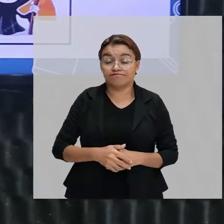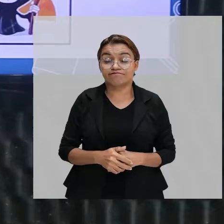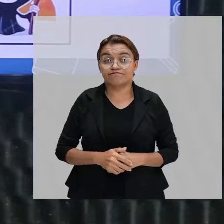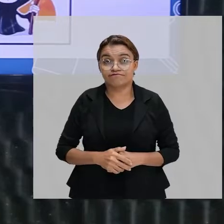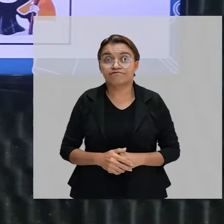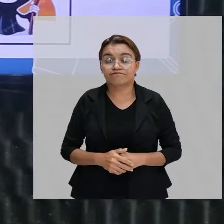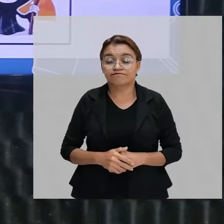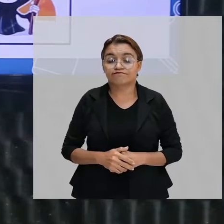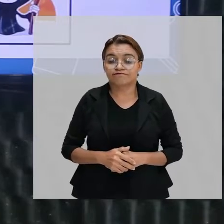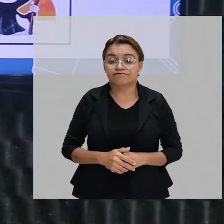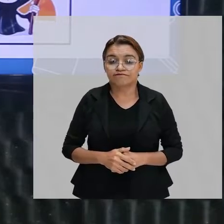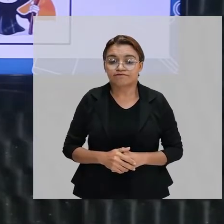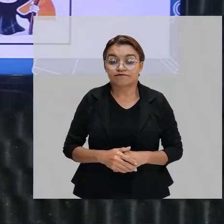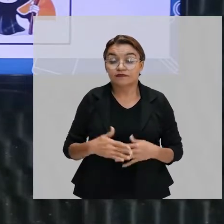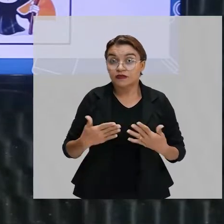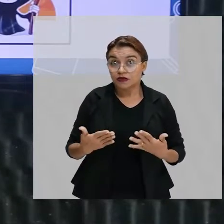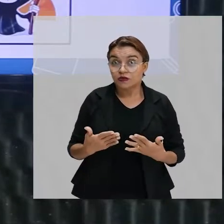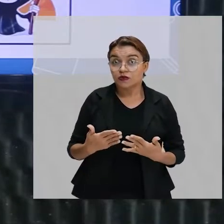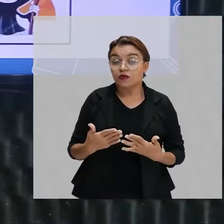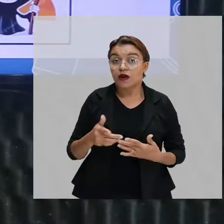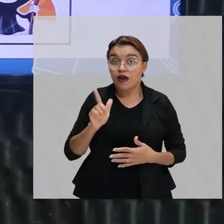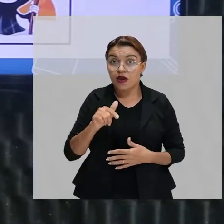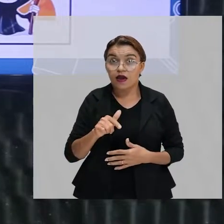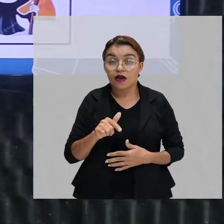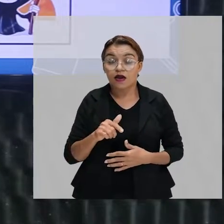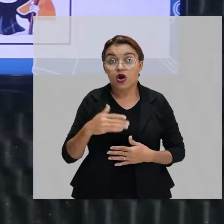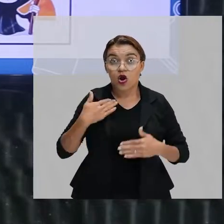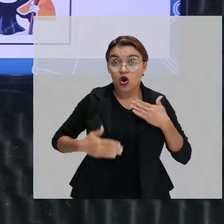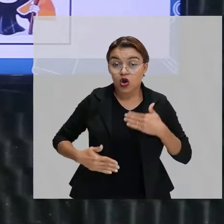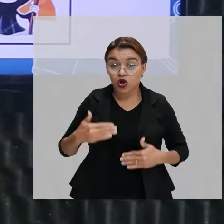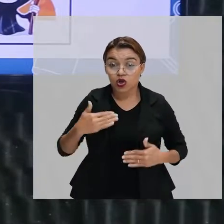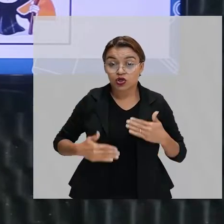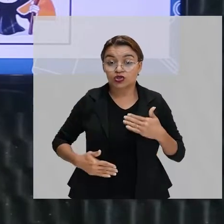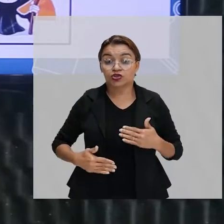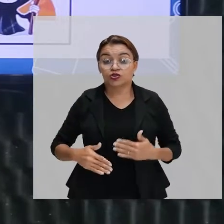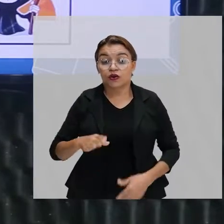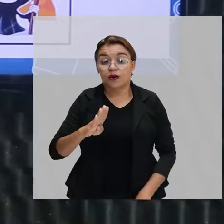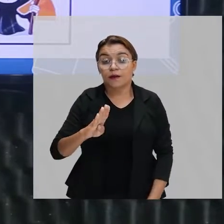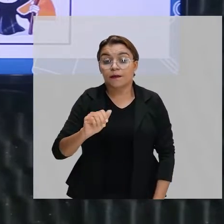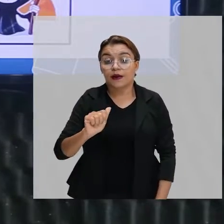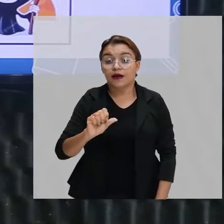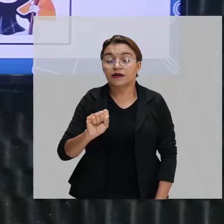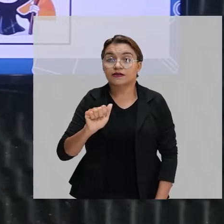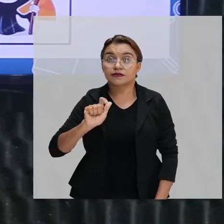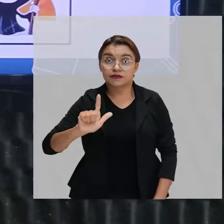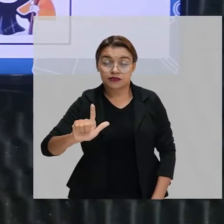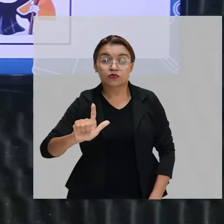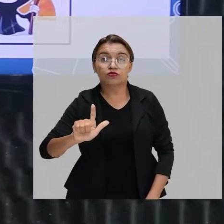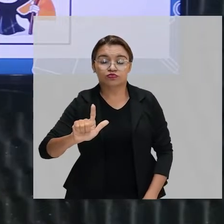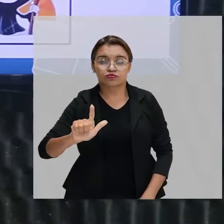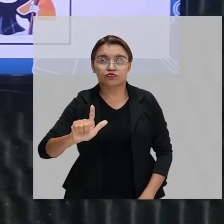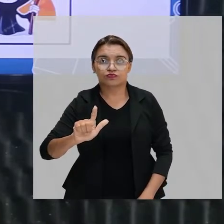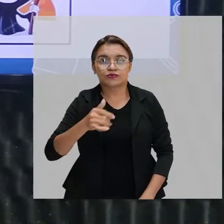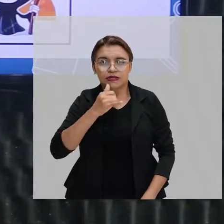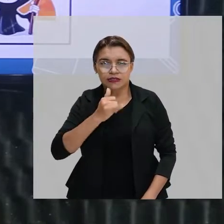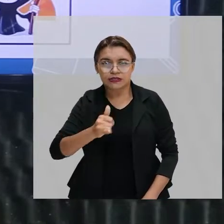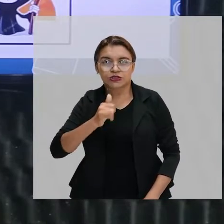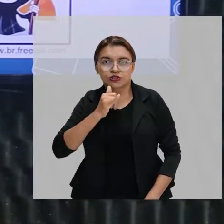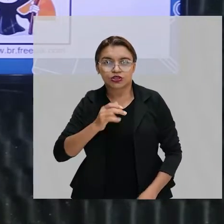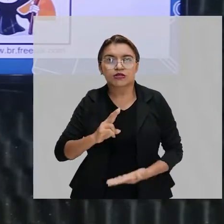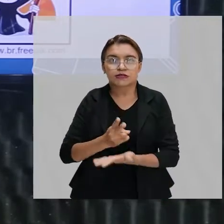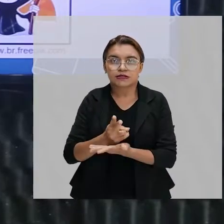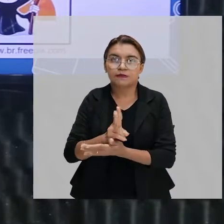e ela tem um gasto energético e isso chama-se de organismo um basal é o organismo que faz com que aconteça esse gasto energético